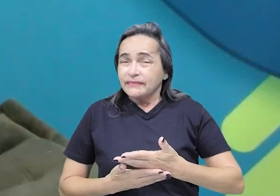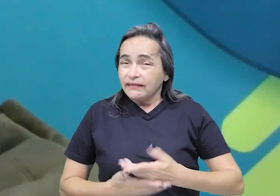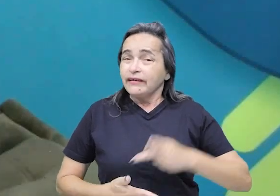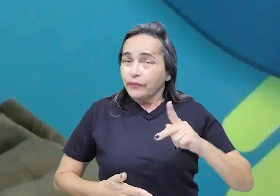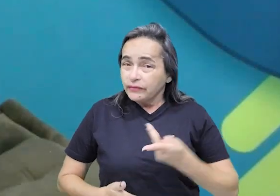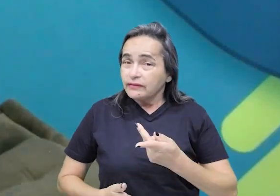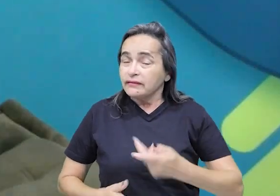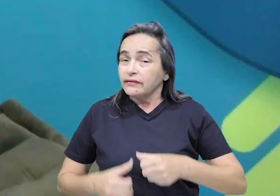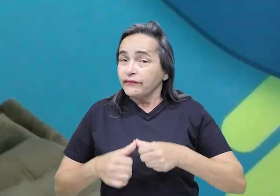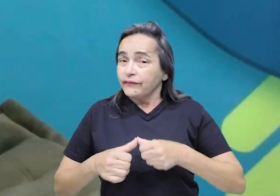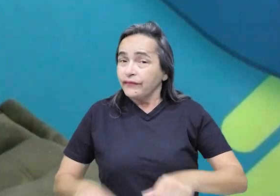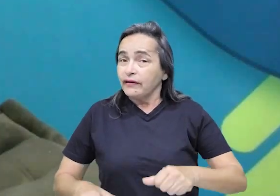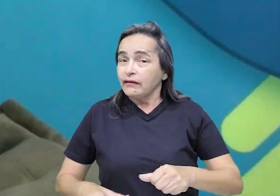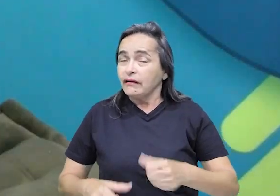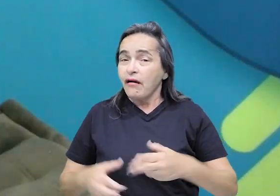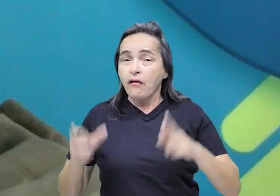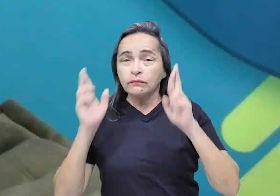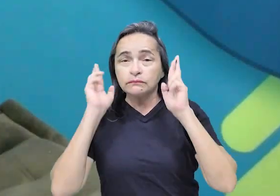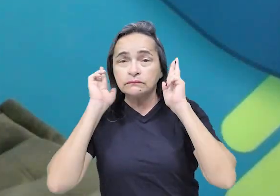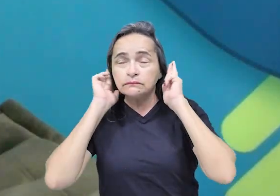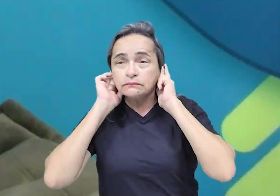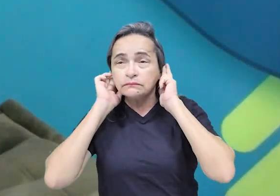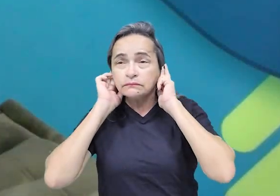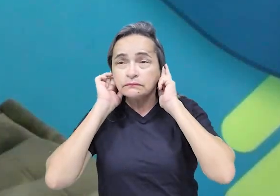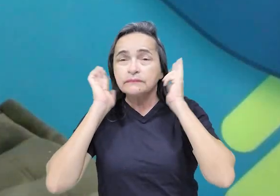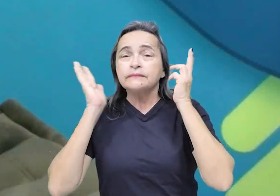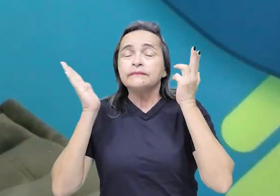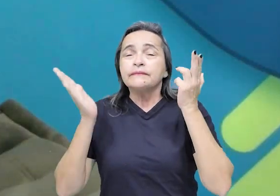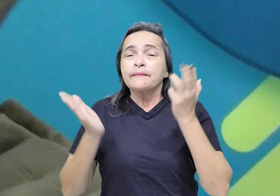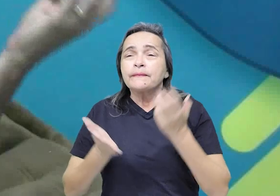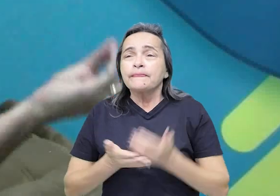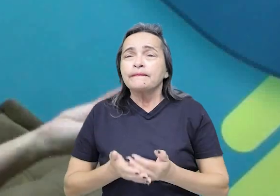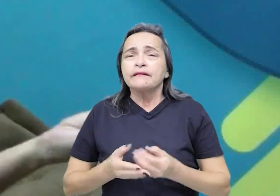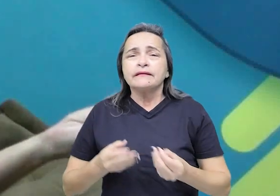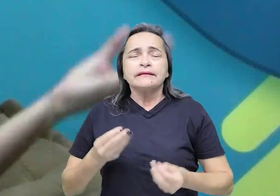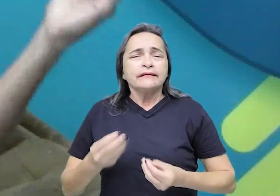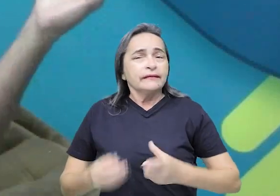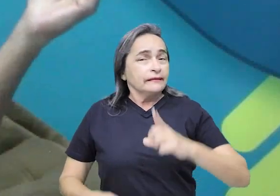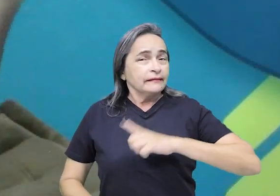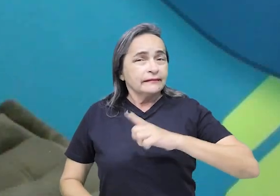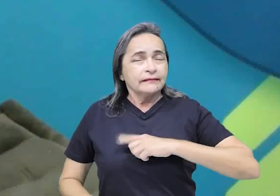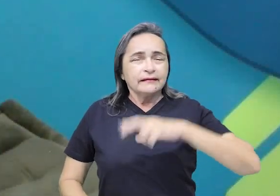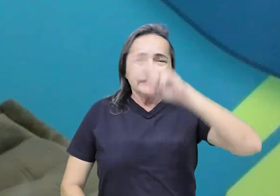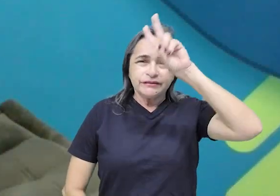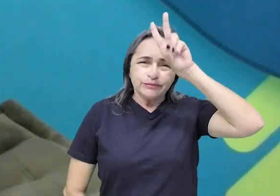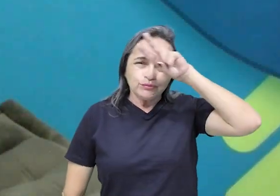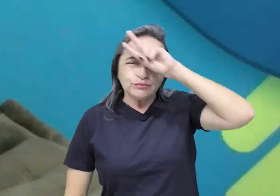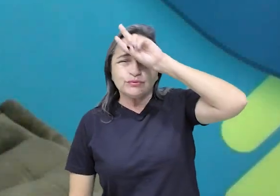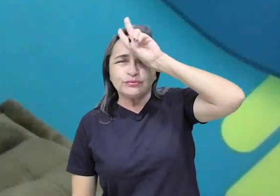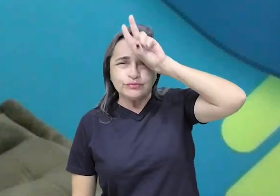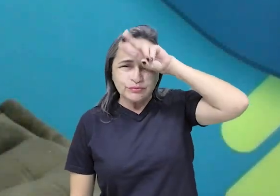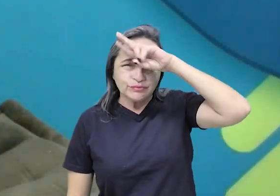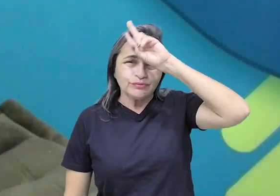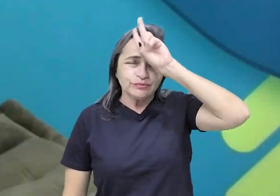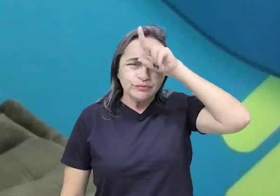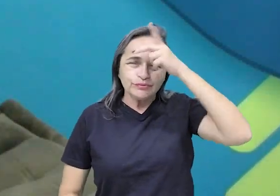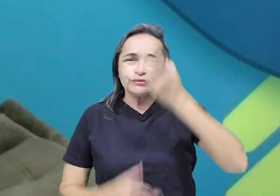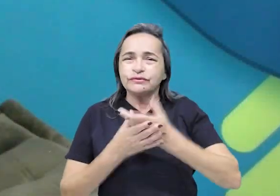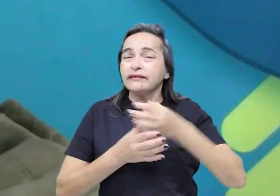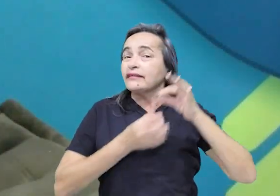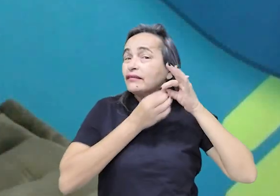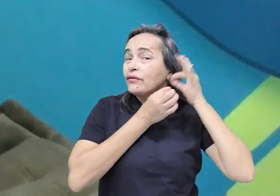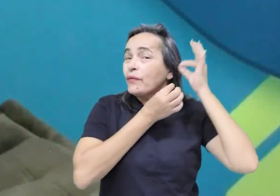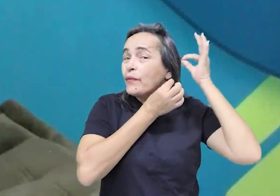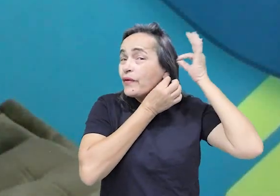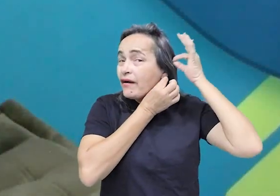Eu tô sentindo comprometimentos auditivos a nível de tonturas, que está no vestíbulo, que é uma região do